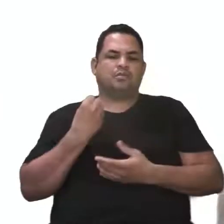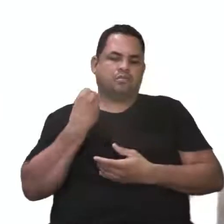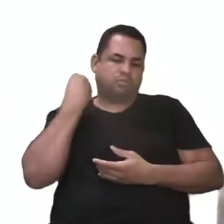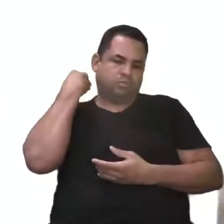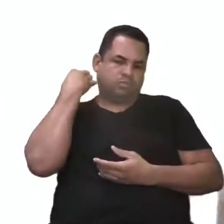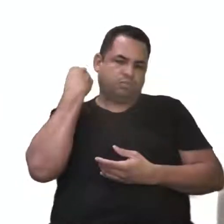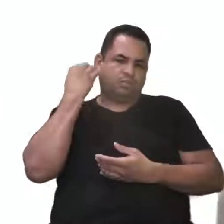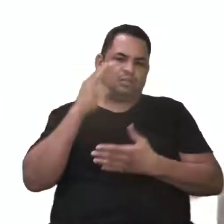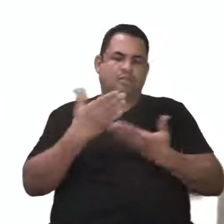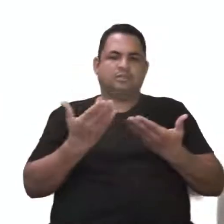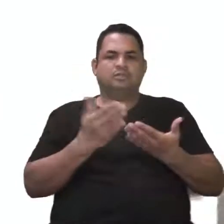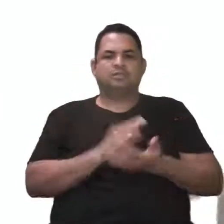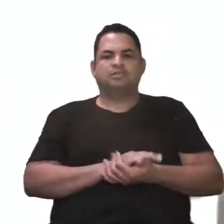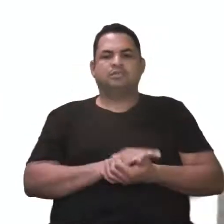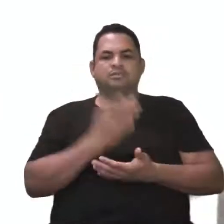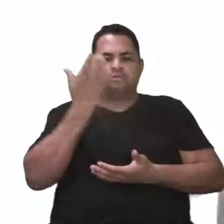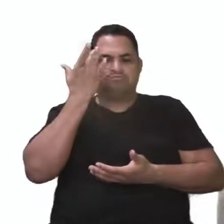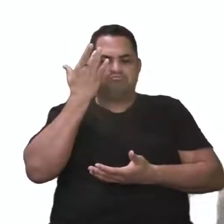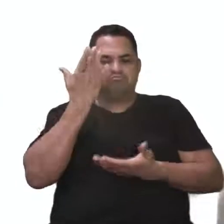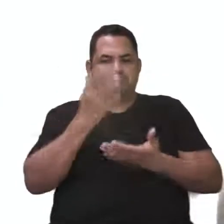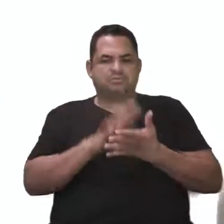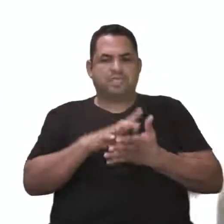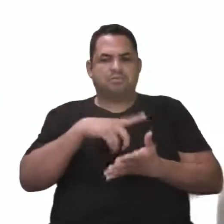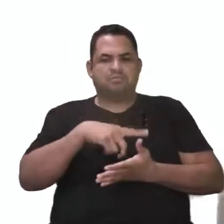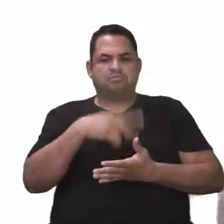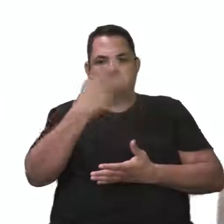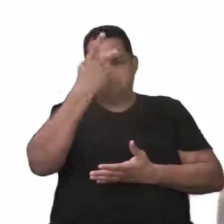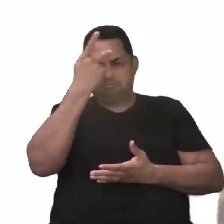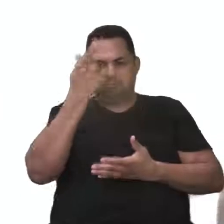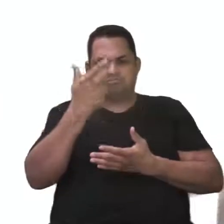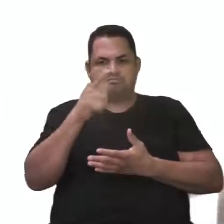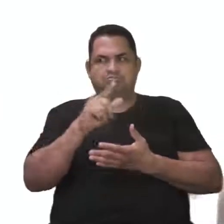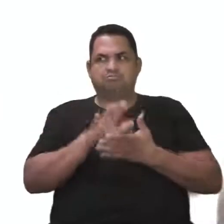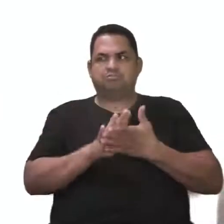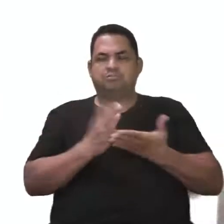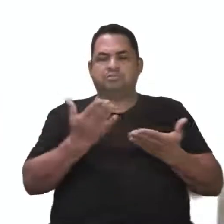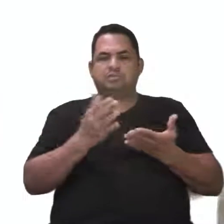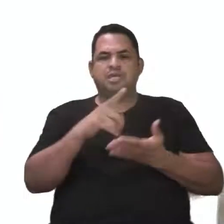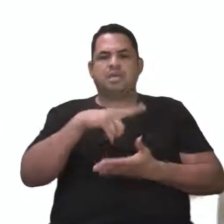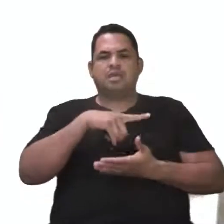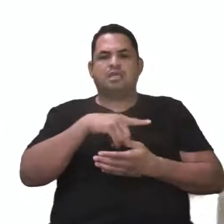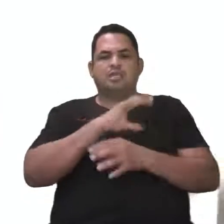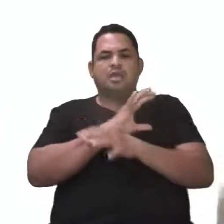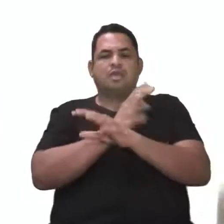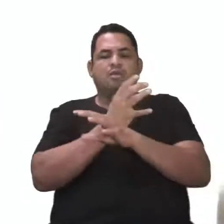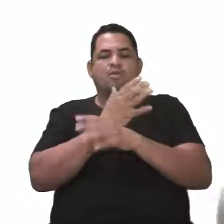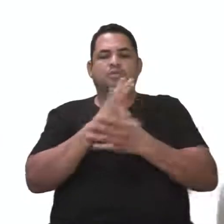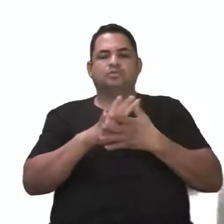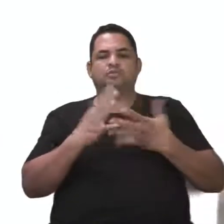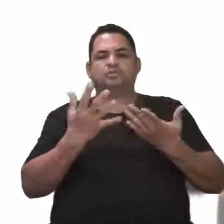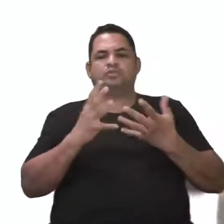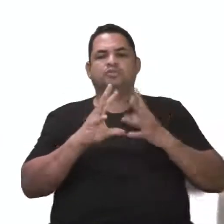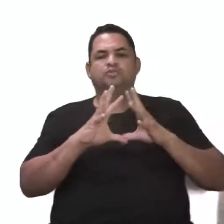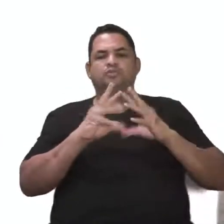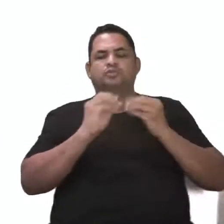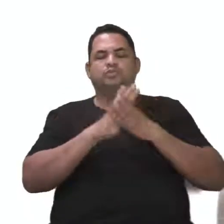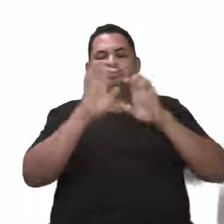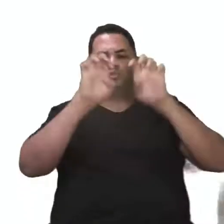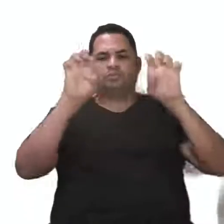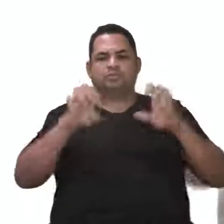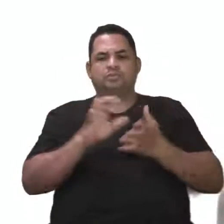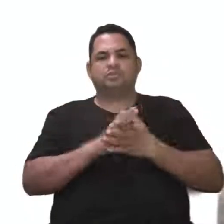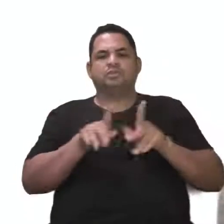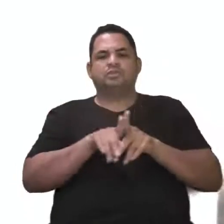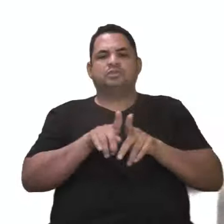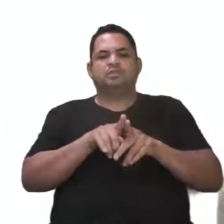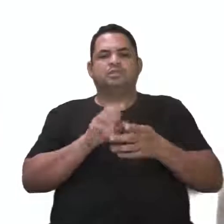sabia que a nadadeira da baleia tinha osso, né? Mas tem, tá? Então, todas essas estruturas e também